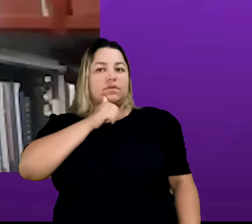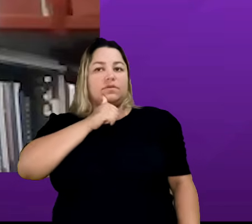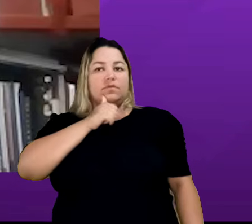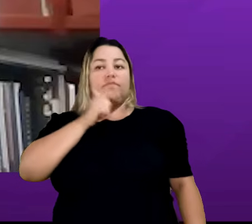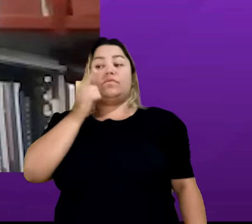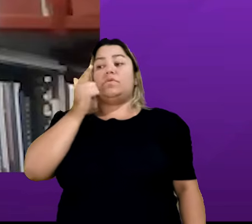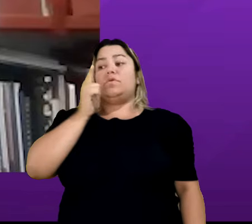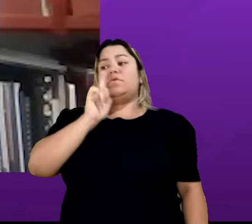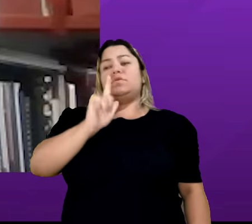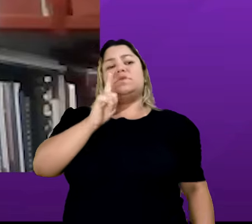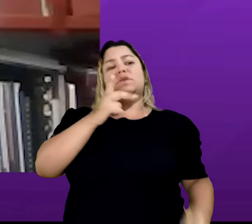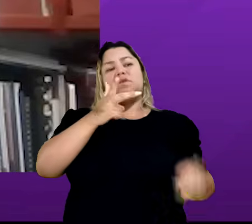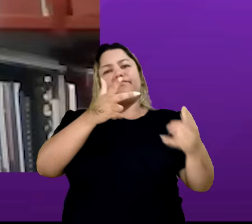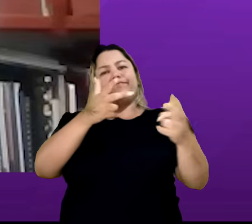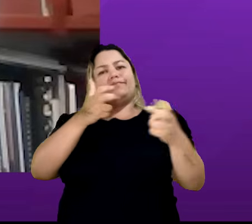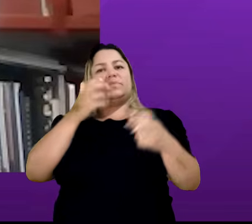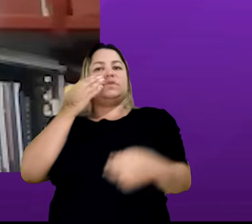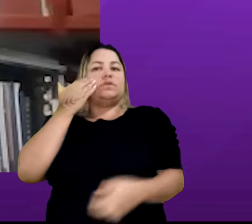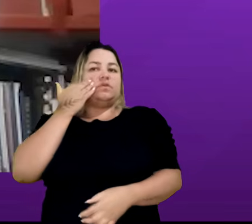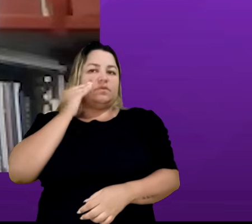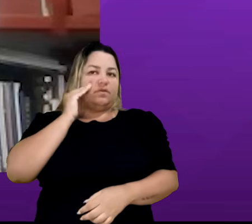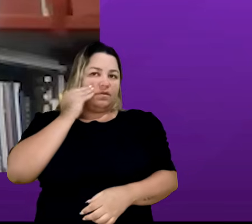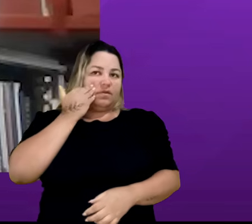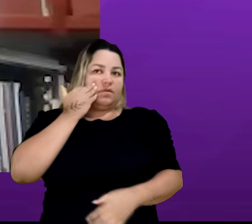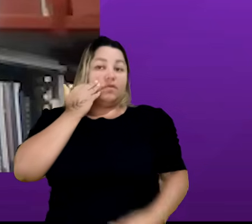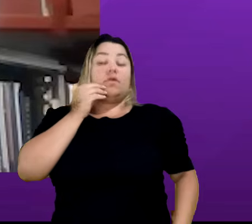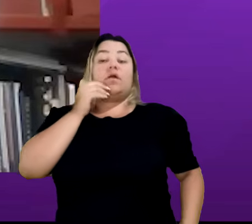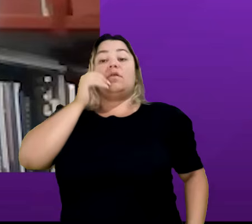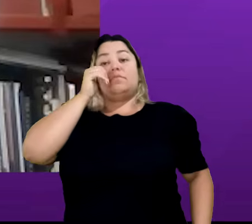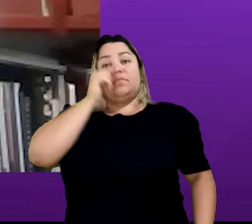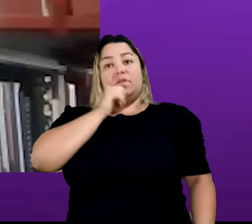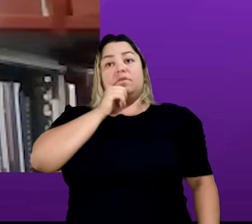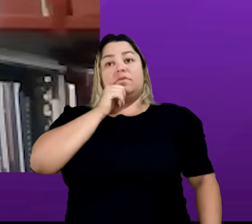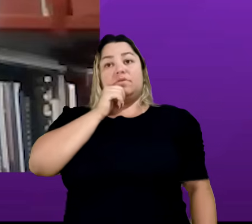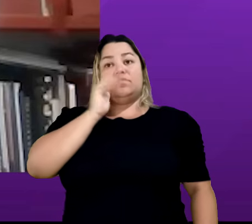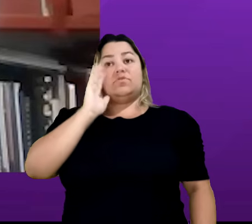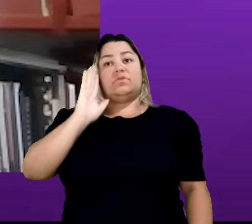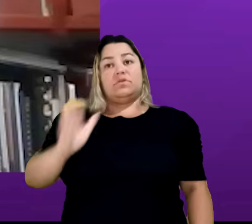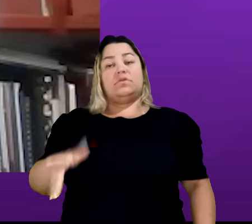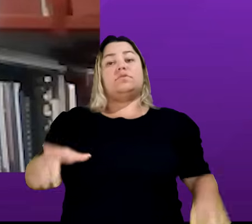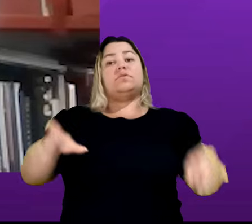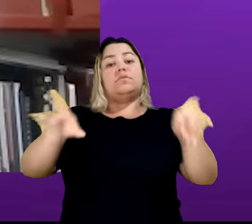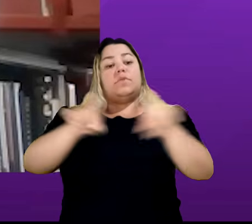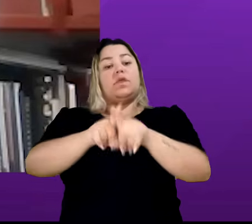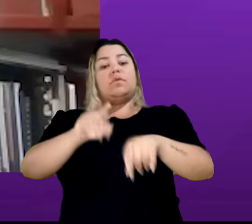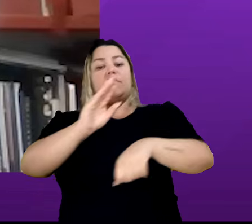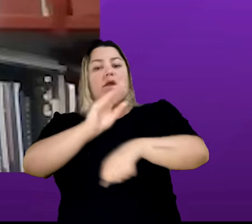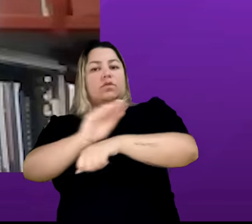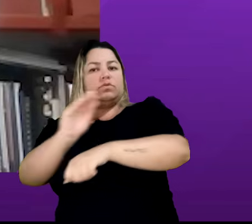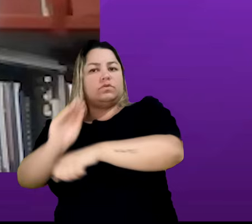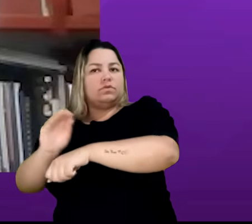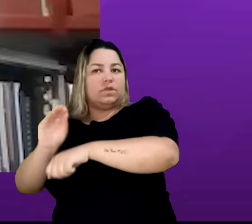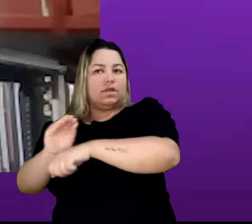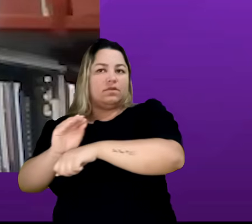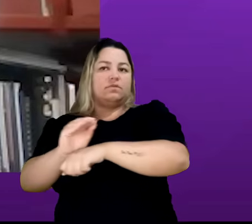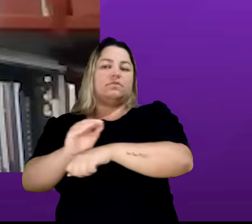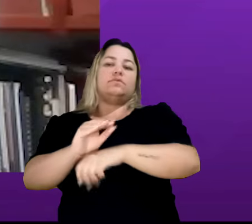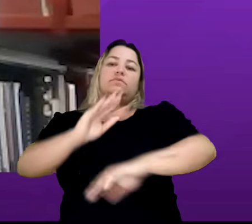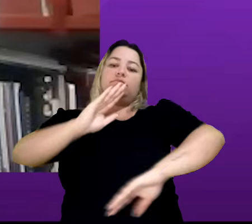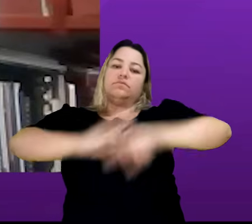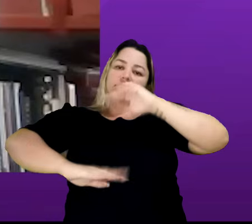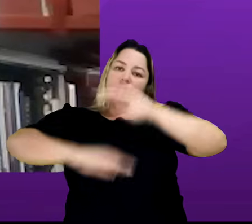perceber isso, que as mulheres estão para os cuidados, para as profissões